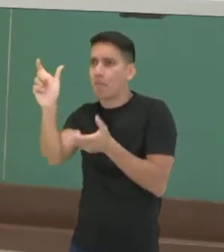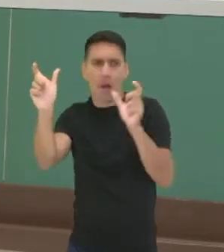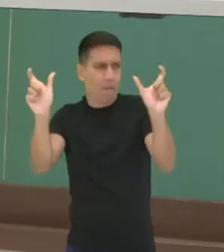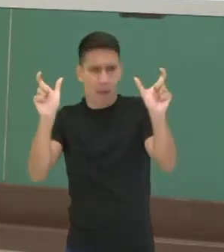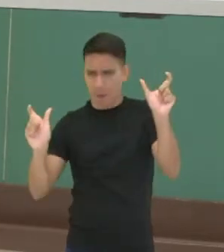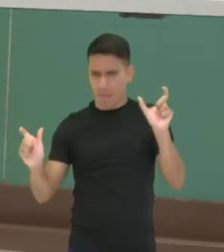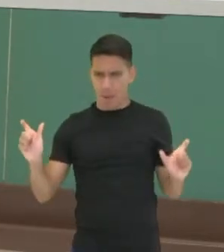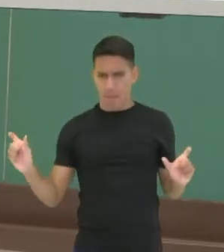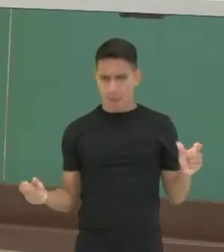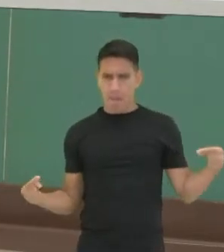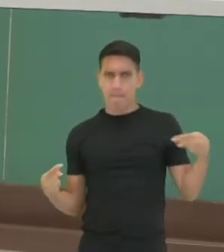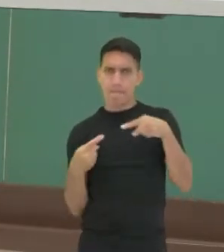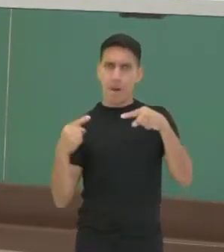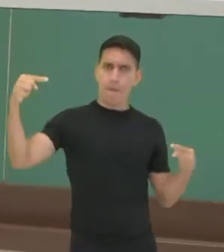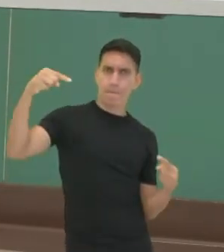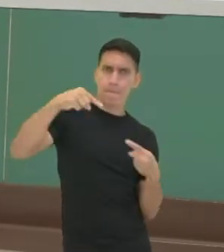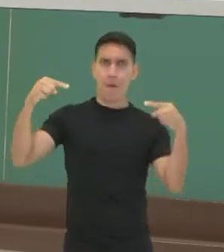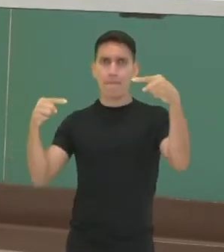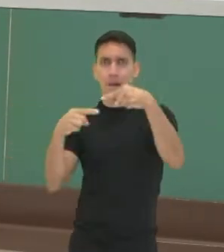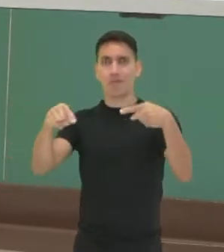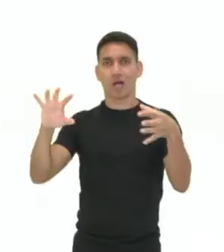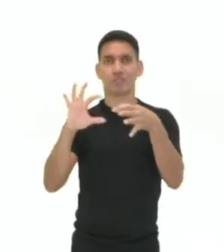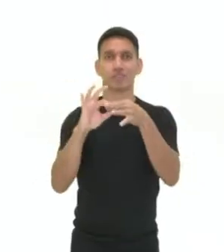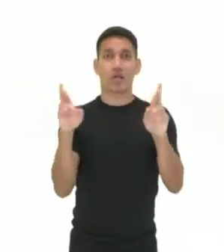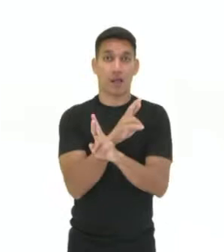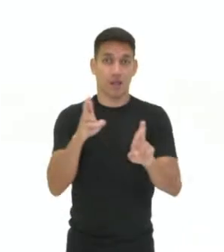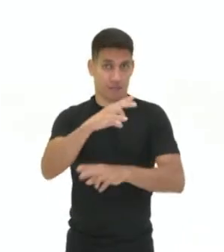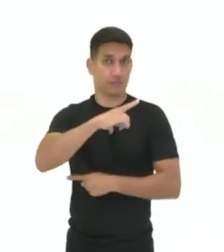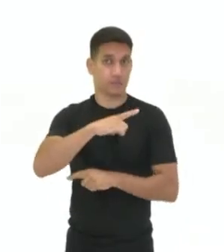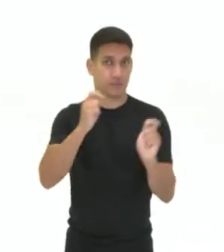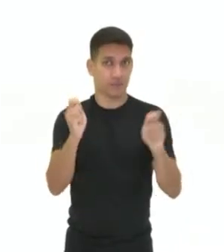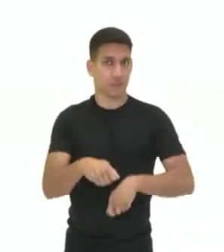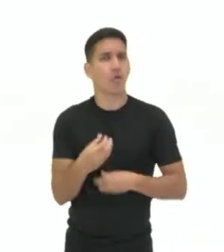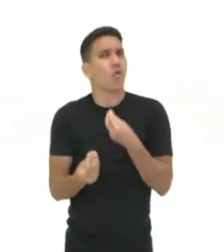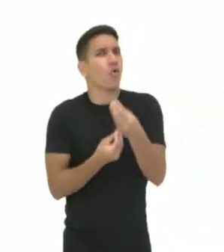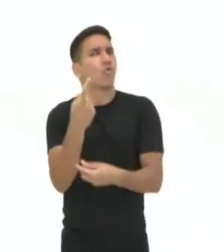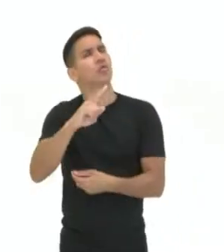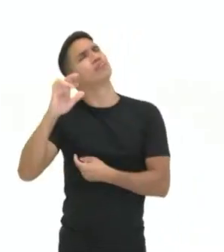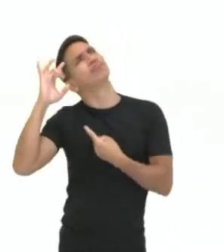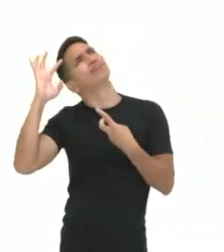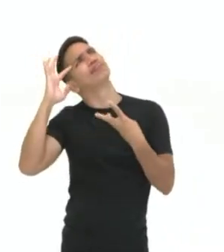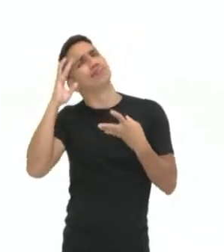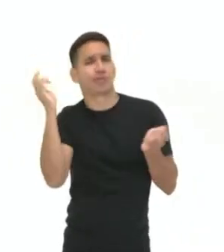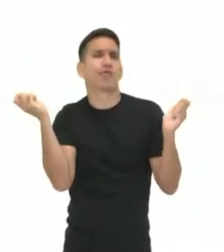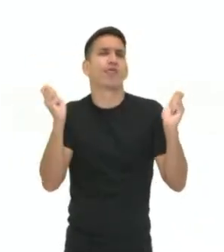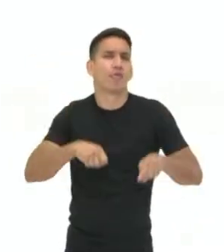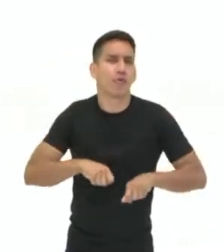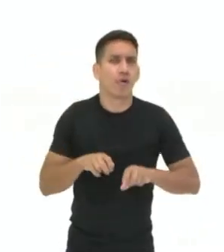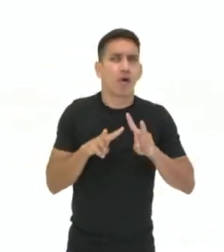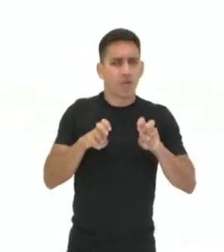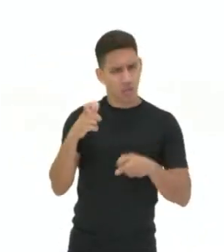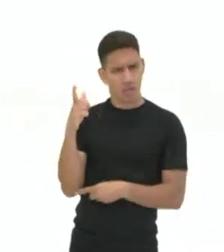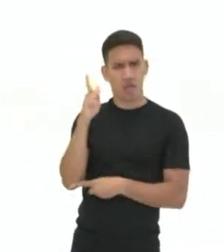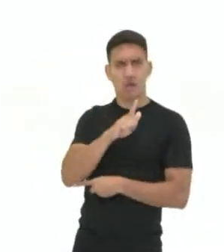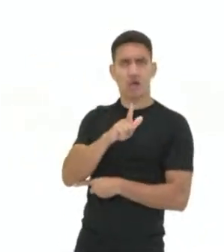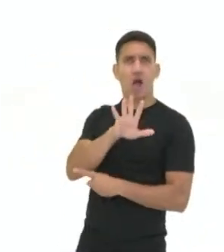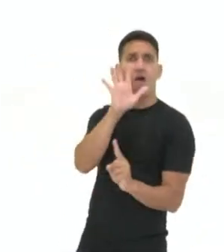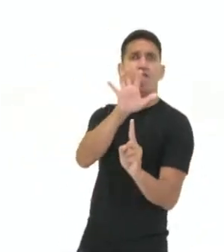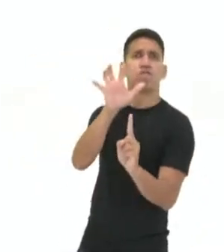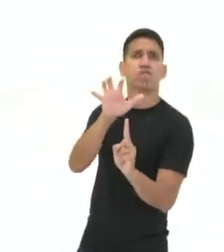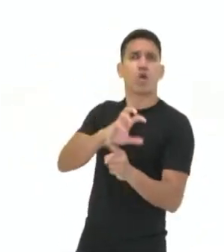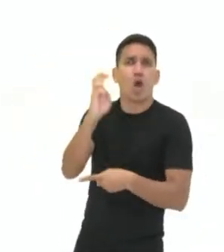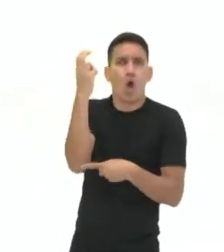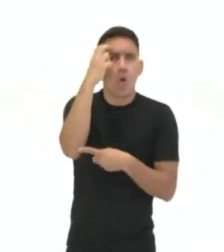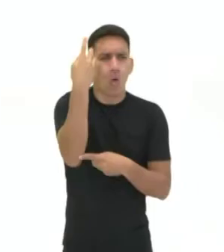você sabe sobre a África. E de que forma aí você pode refletir, ela influencia a cultura